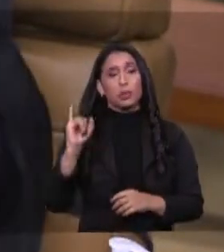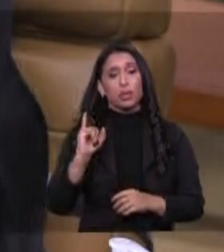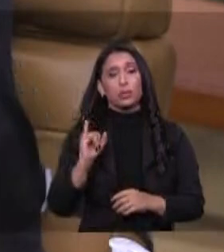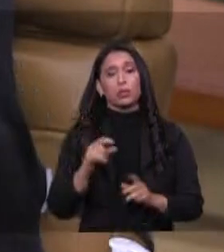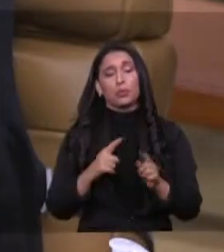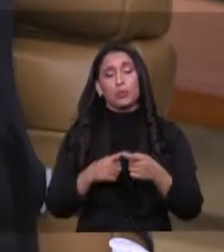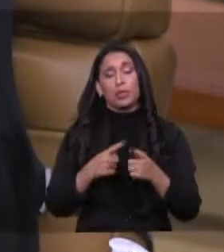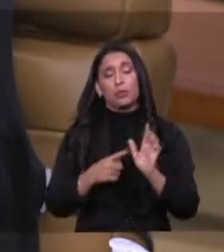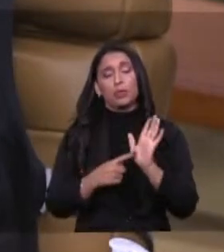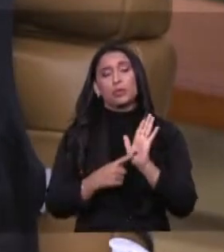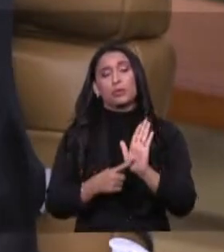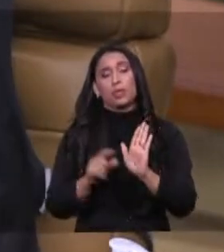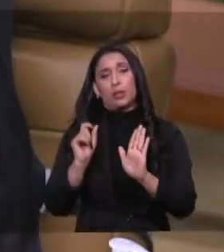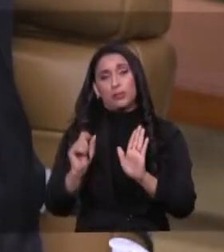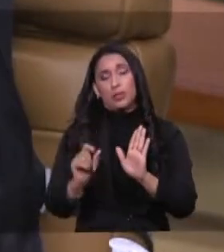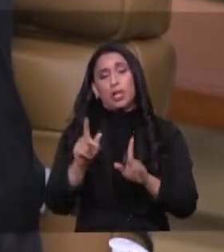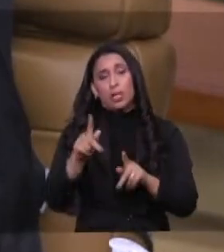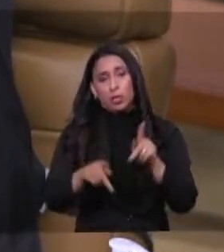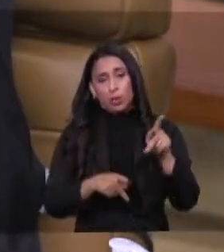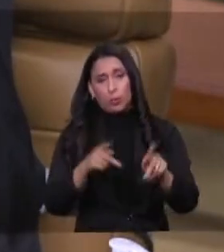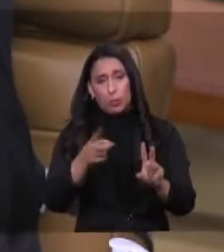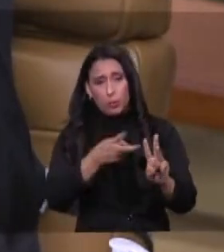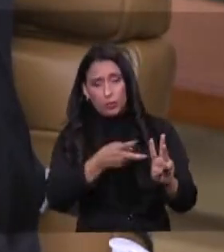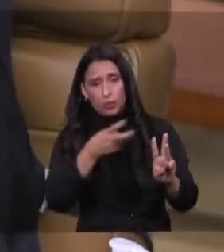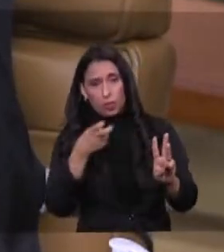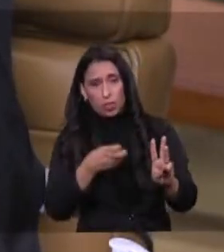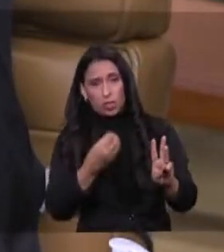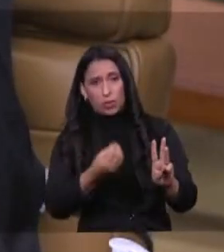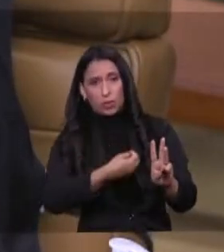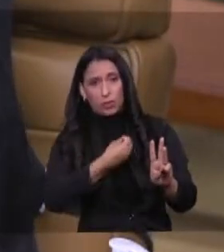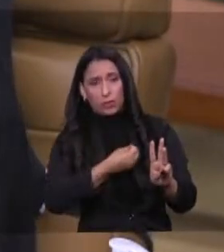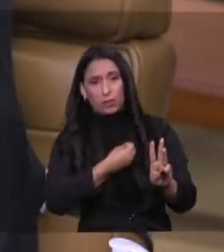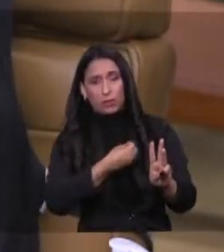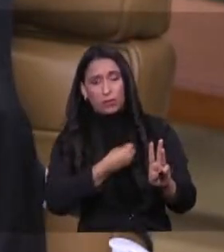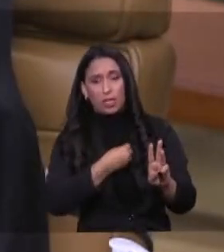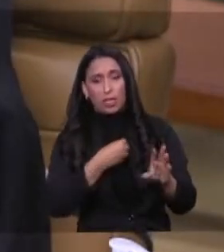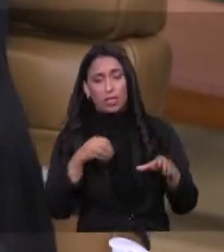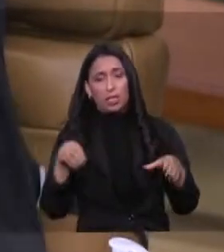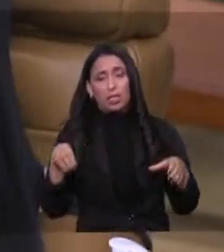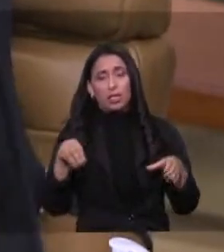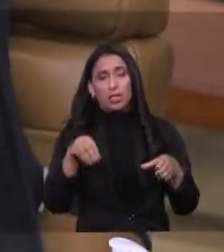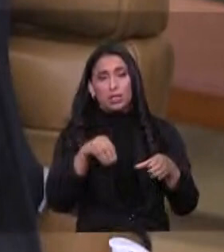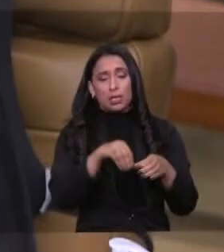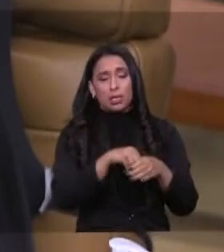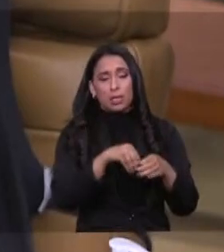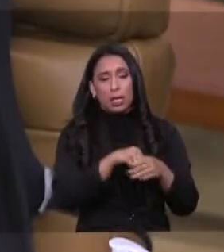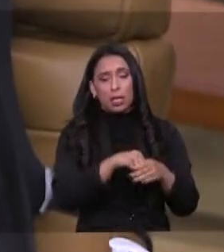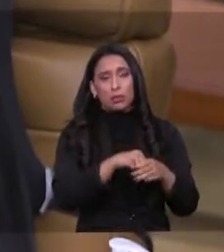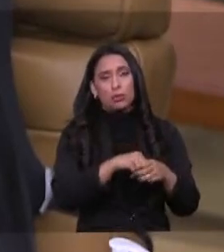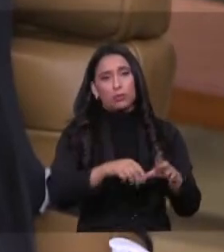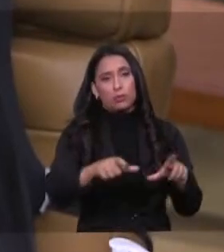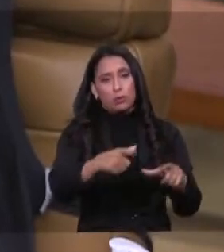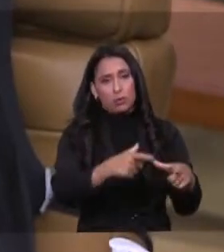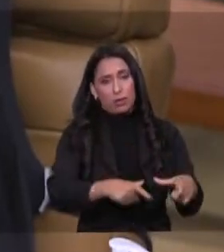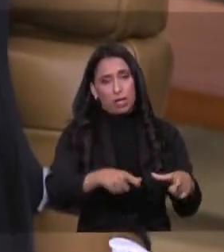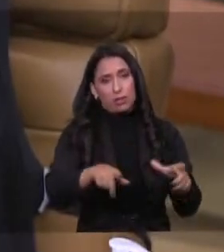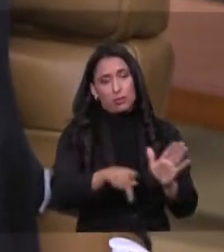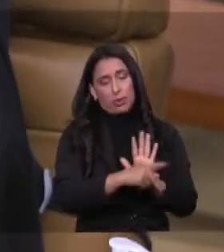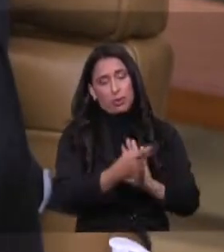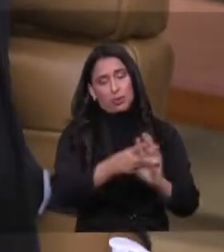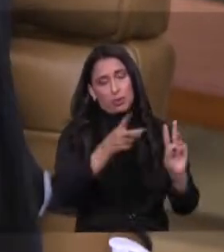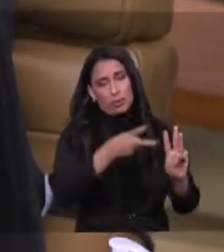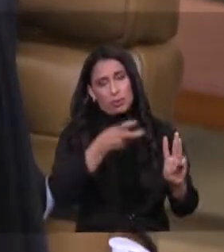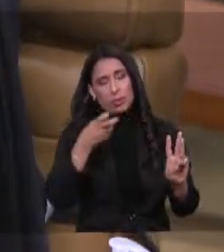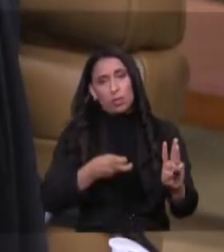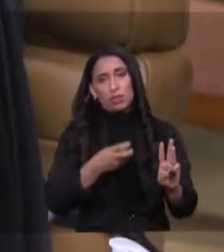ela aponta a população indígena domiciliada dentro e fora das terras indígenas.